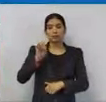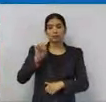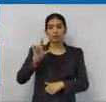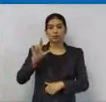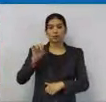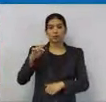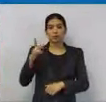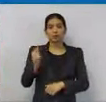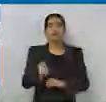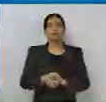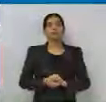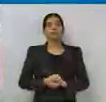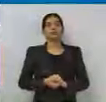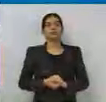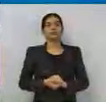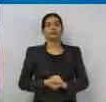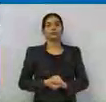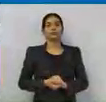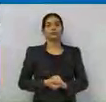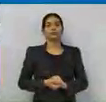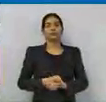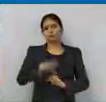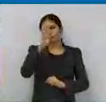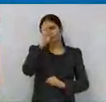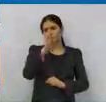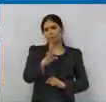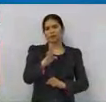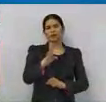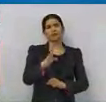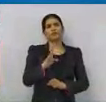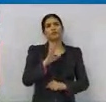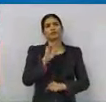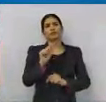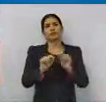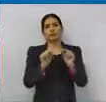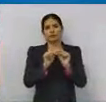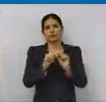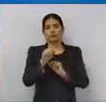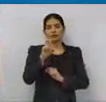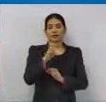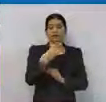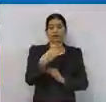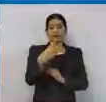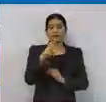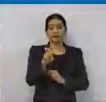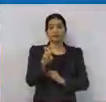Desculpa. Principais intervenções: 35 quilômetros de rede coletora,